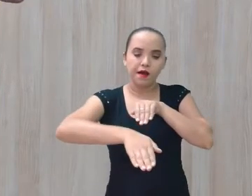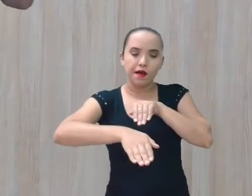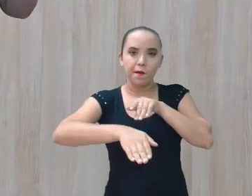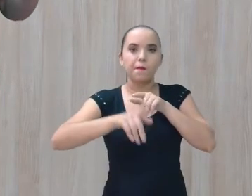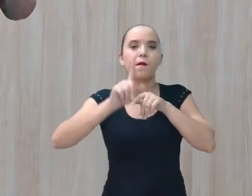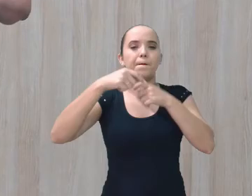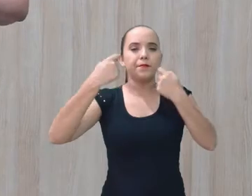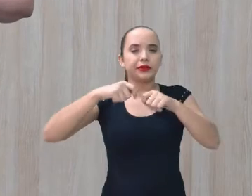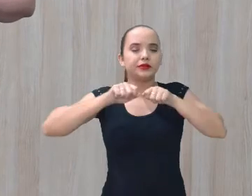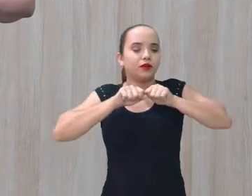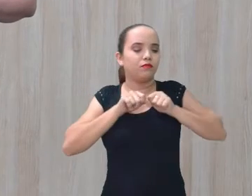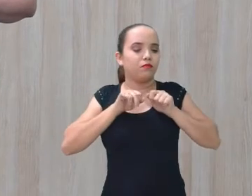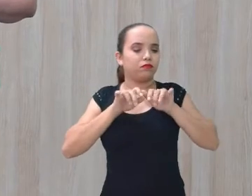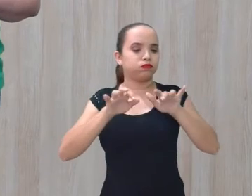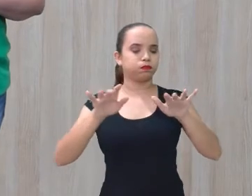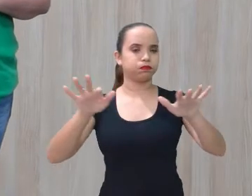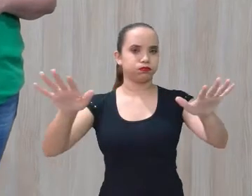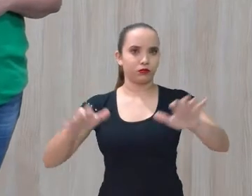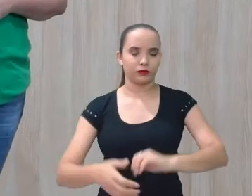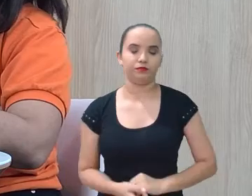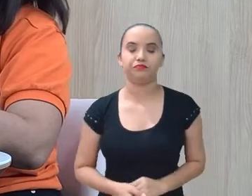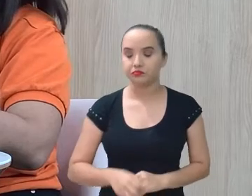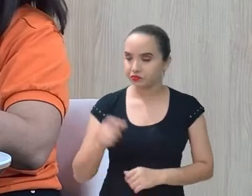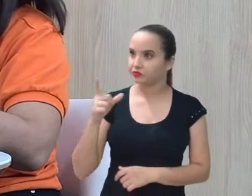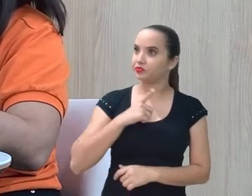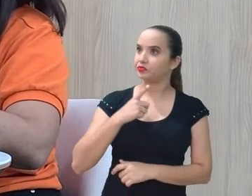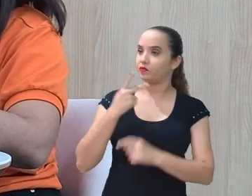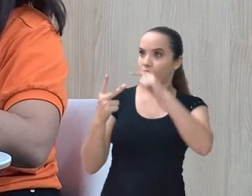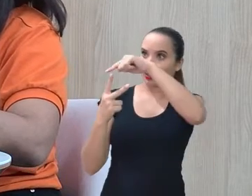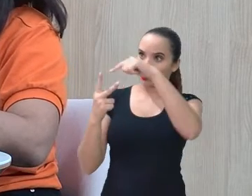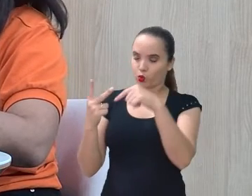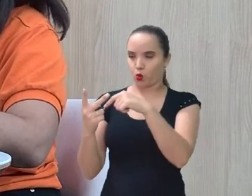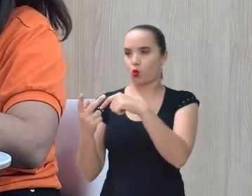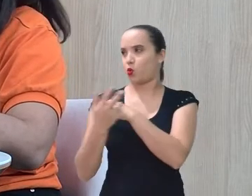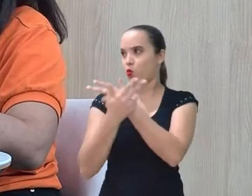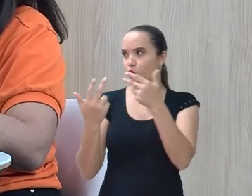espalhadas por toda a nossa cidade. Tem duas coisas que eu acho interessante nessa